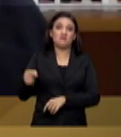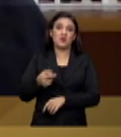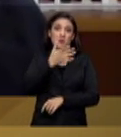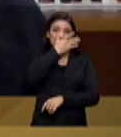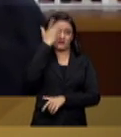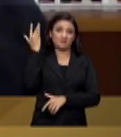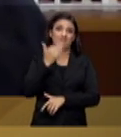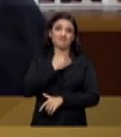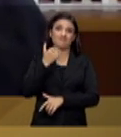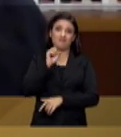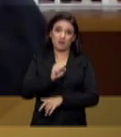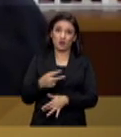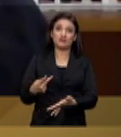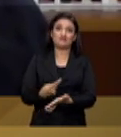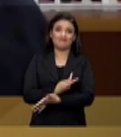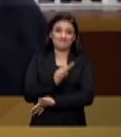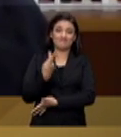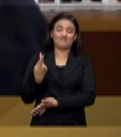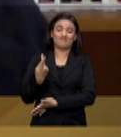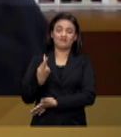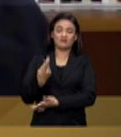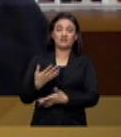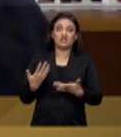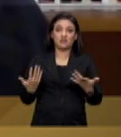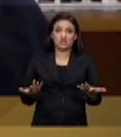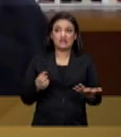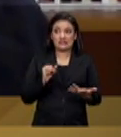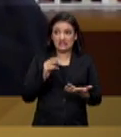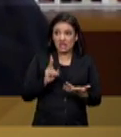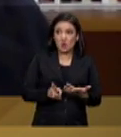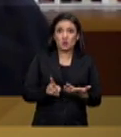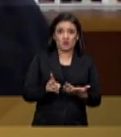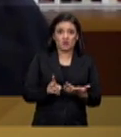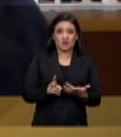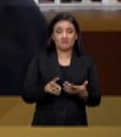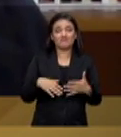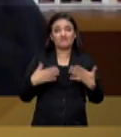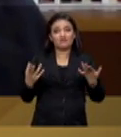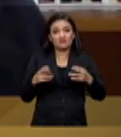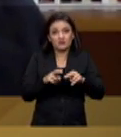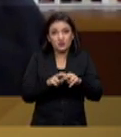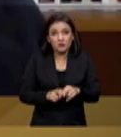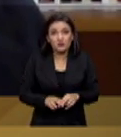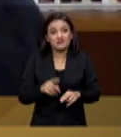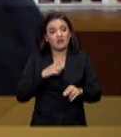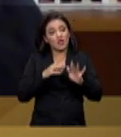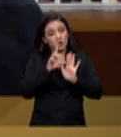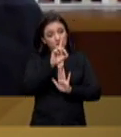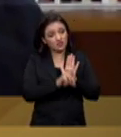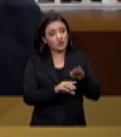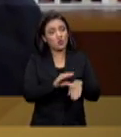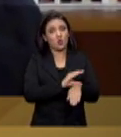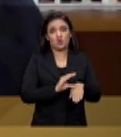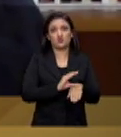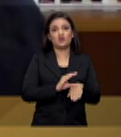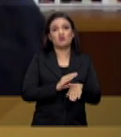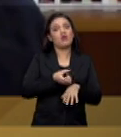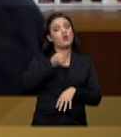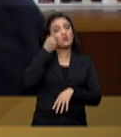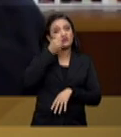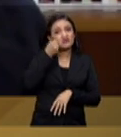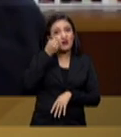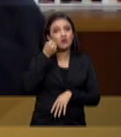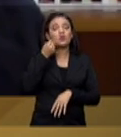mortos. Portanto, aqui estão em jogo direitos constitucionais dos parlamentares e outros direitos